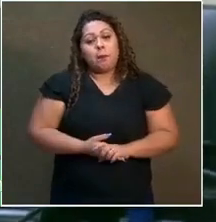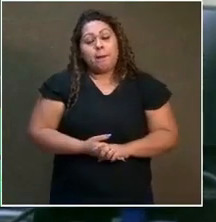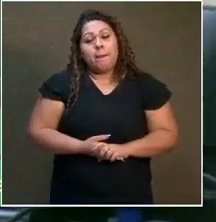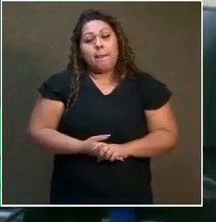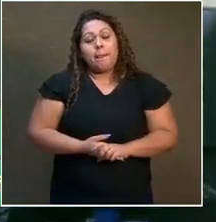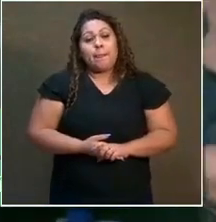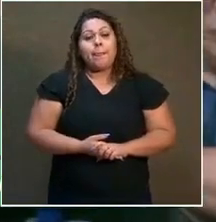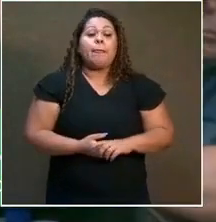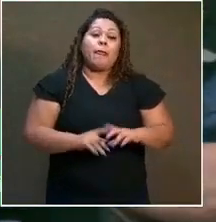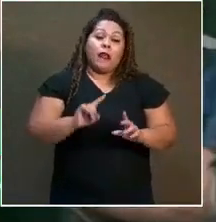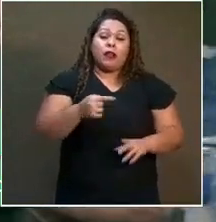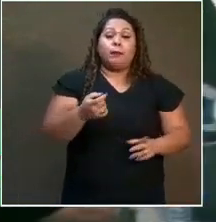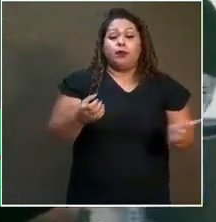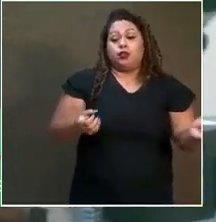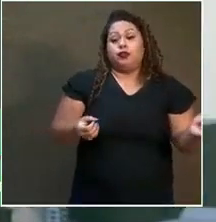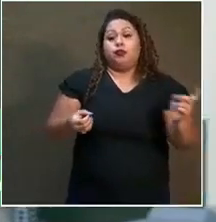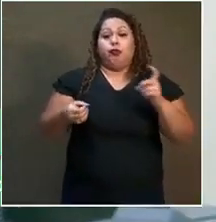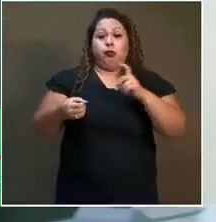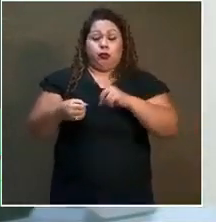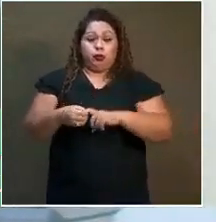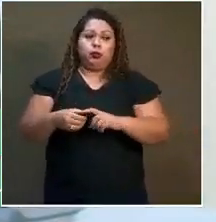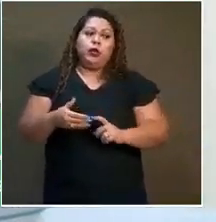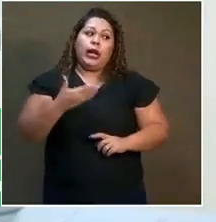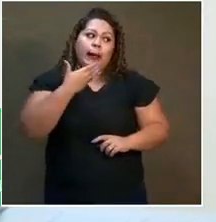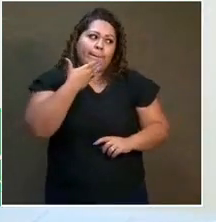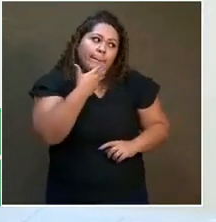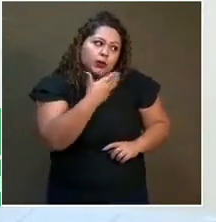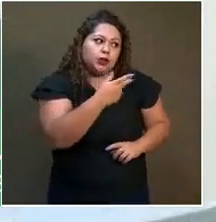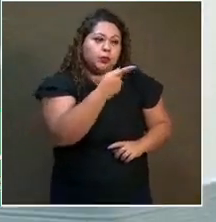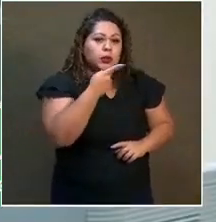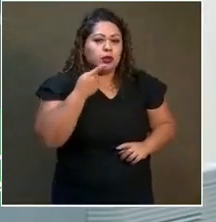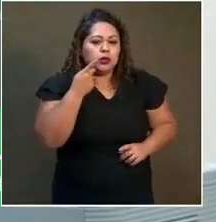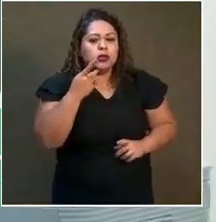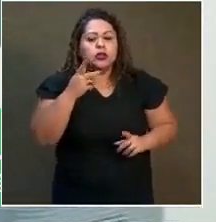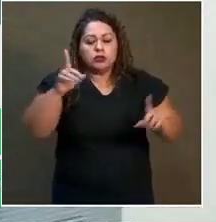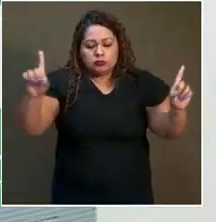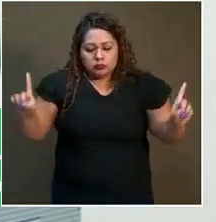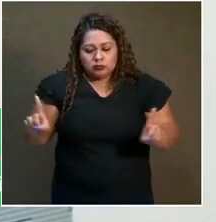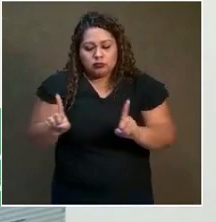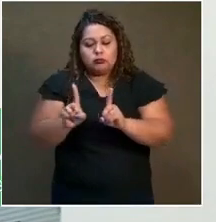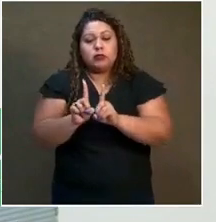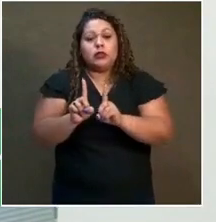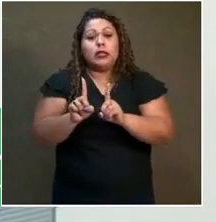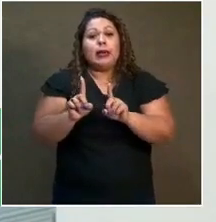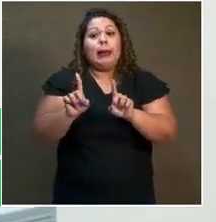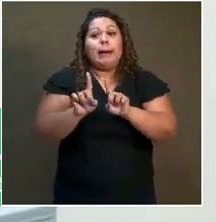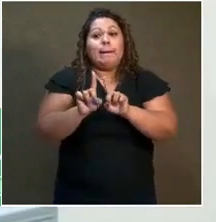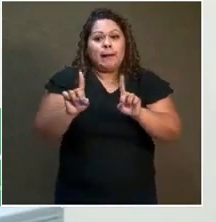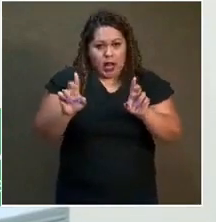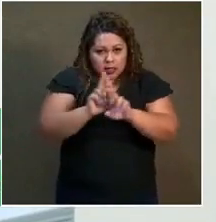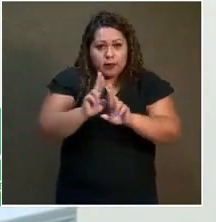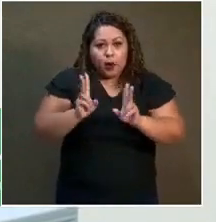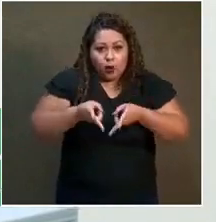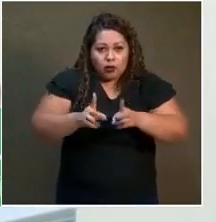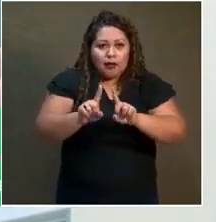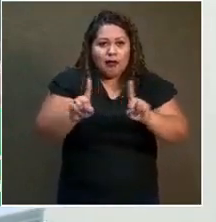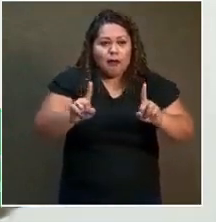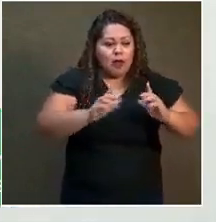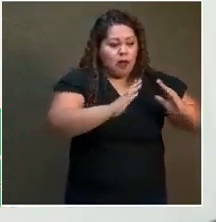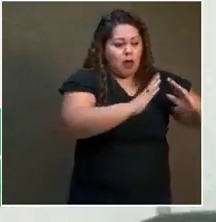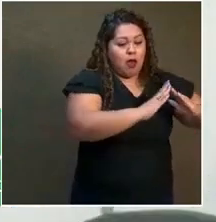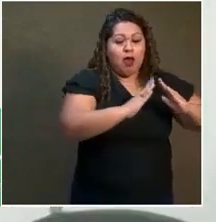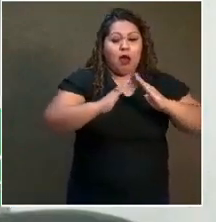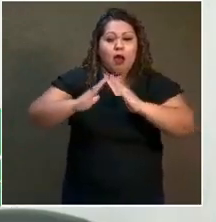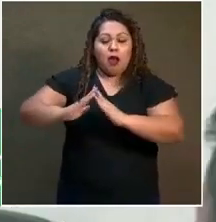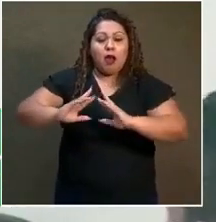Saída de lá, ela voltou, pediu para que ele retornasse, reatasse, mas que morasse em casas separadas. Só o fato de falar, vamos